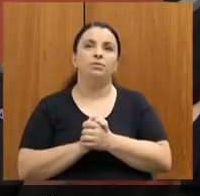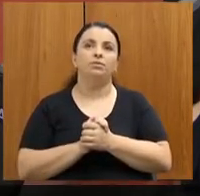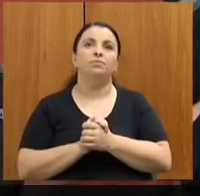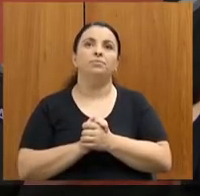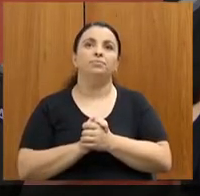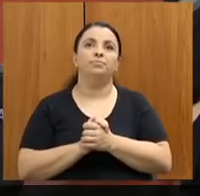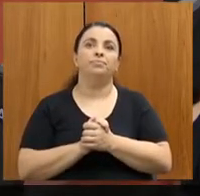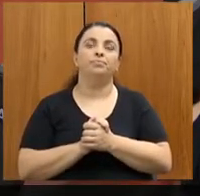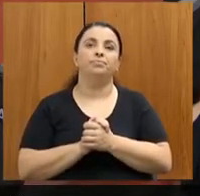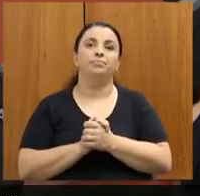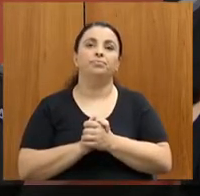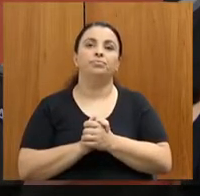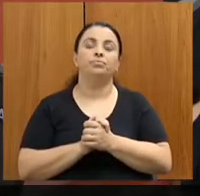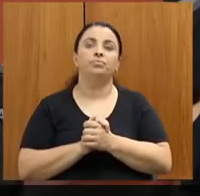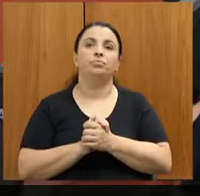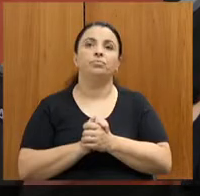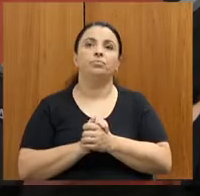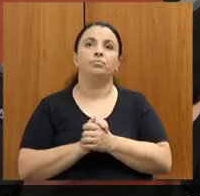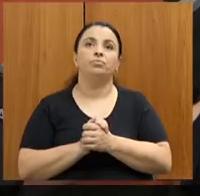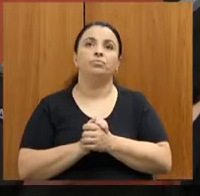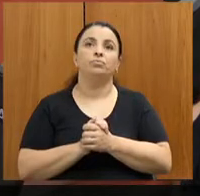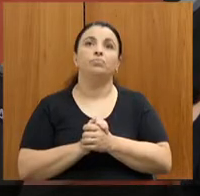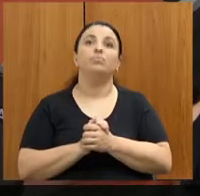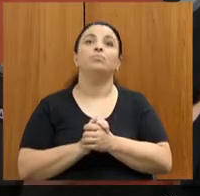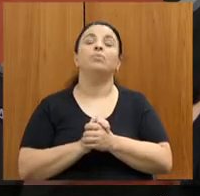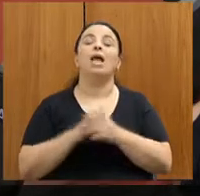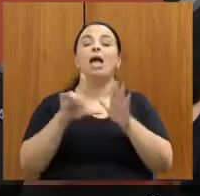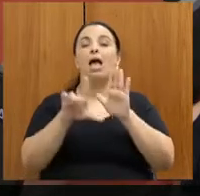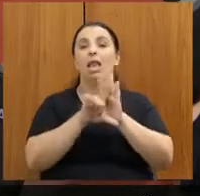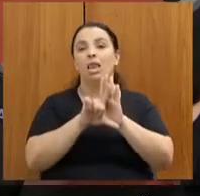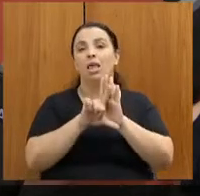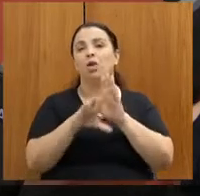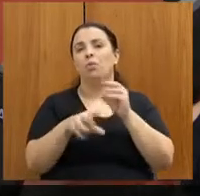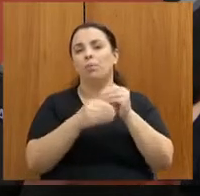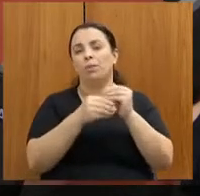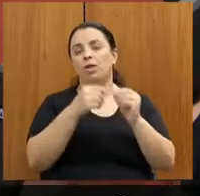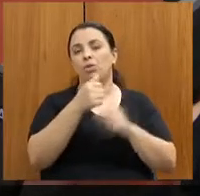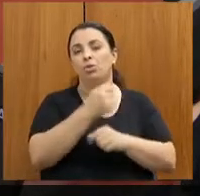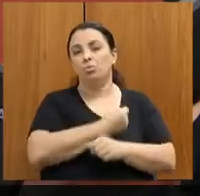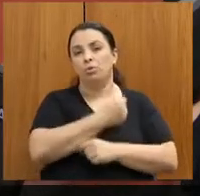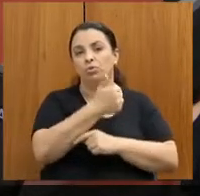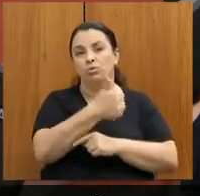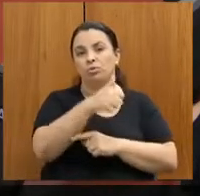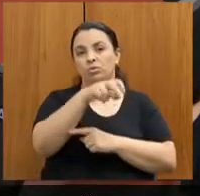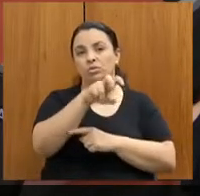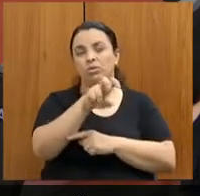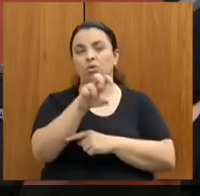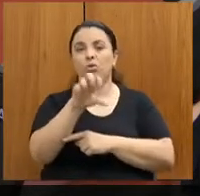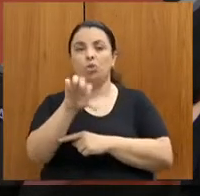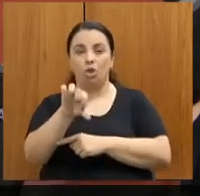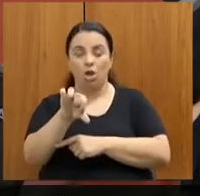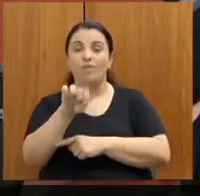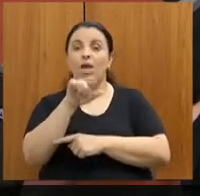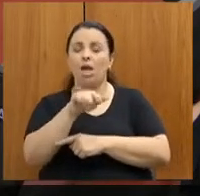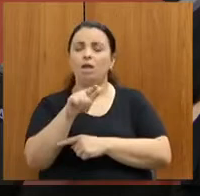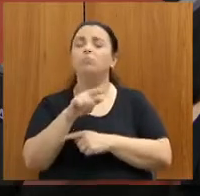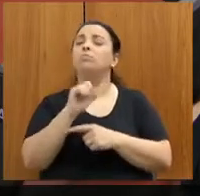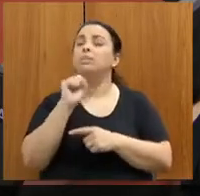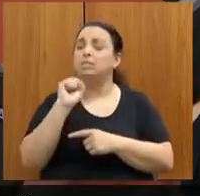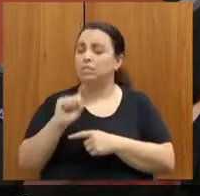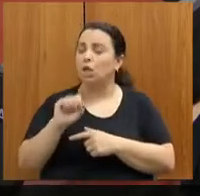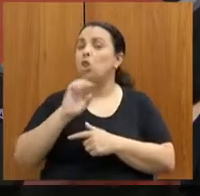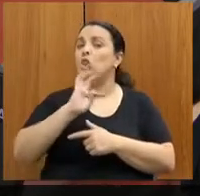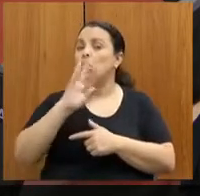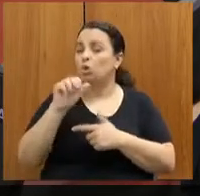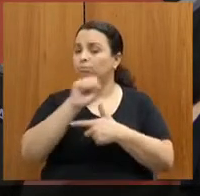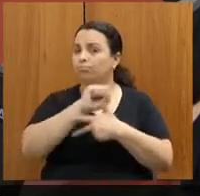e a correlação alcançar todos os poderes a lei complementar 159 178 sim alcançar todos os poderes Mas como eu falei para o